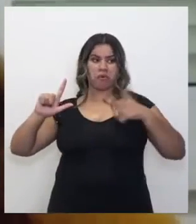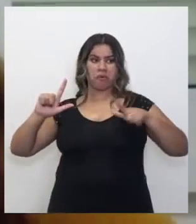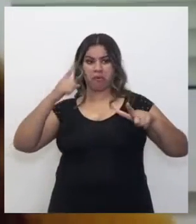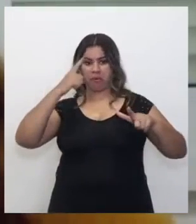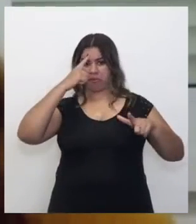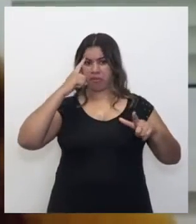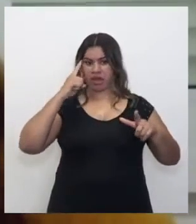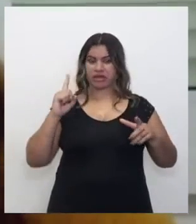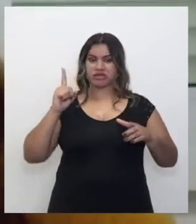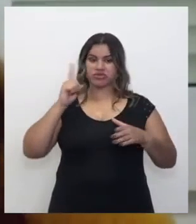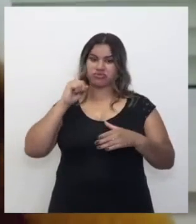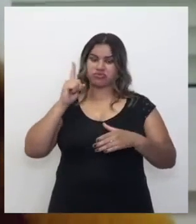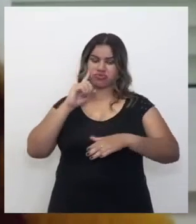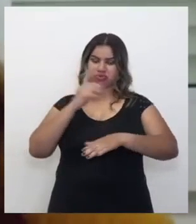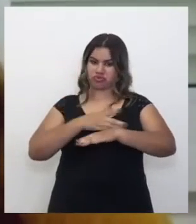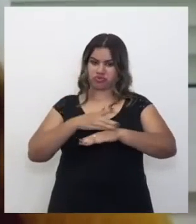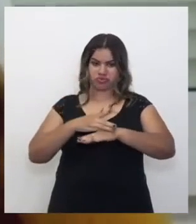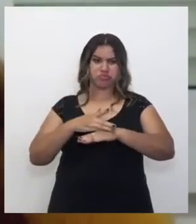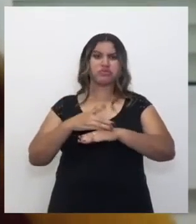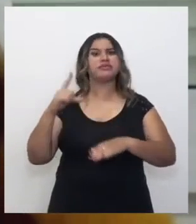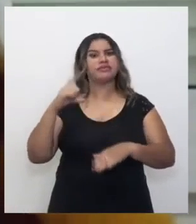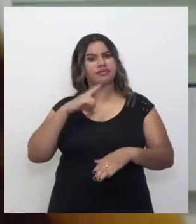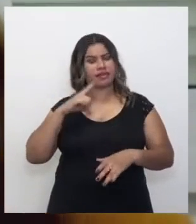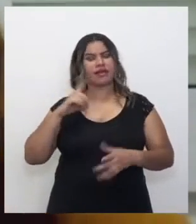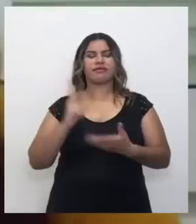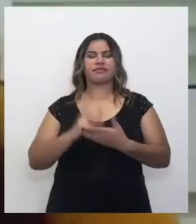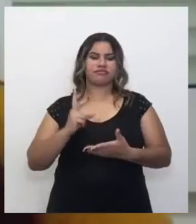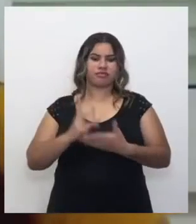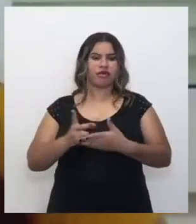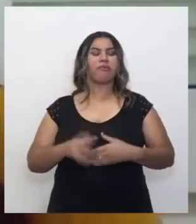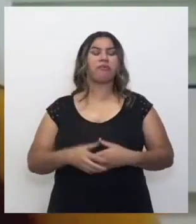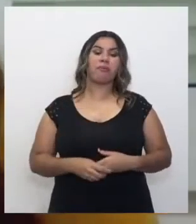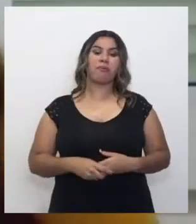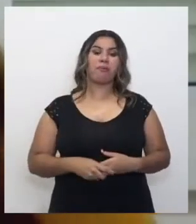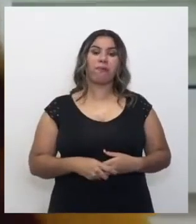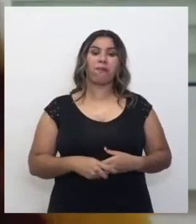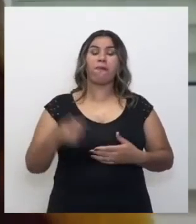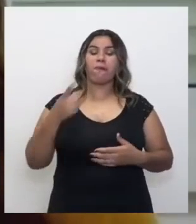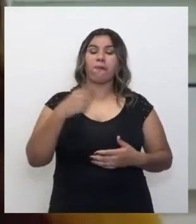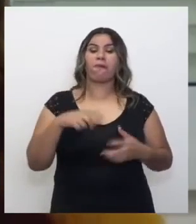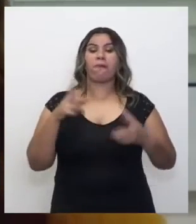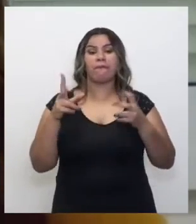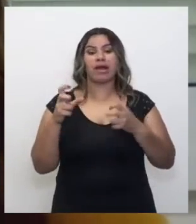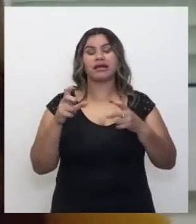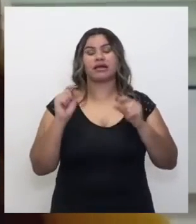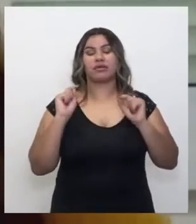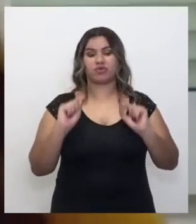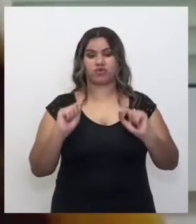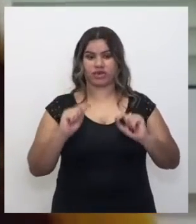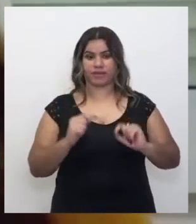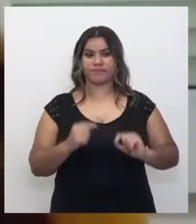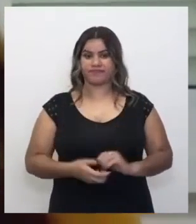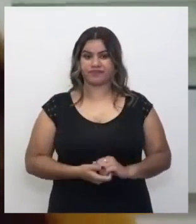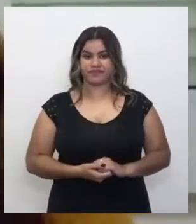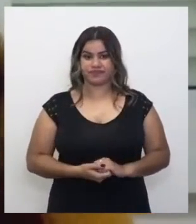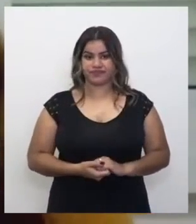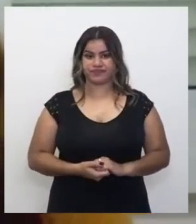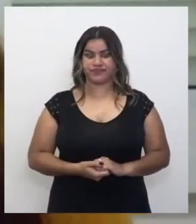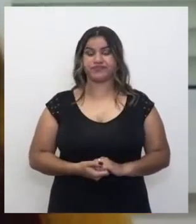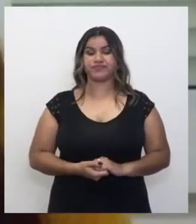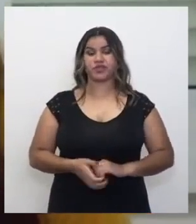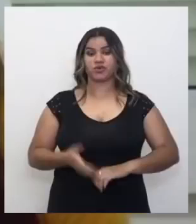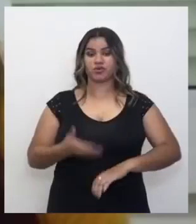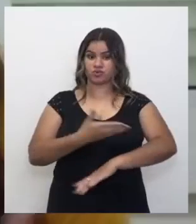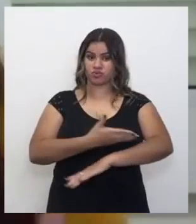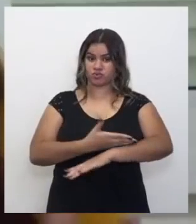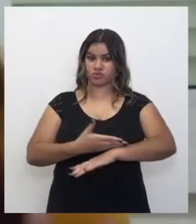cotidiana, segundo essa autora. Então, aí a gente já percebe que o